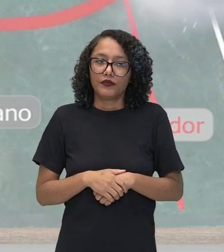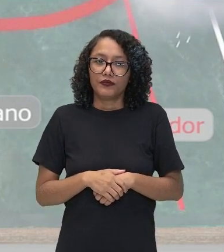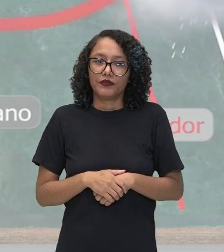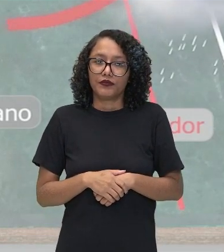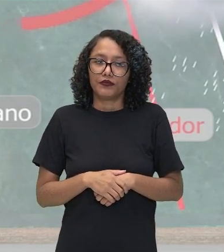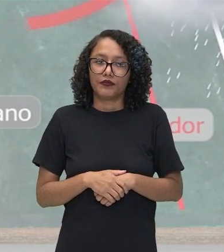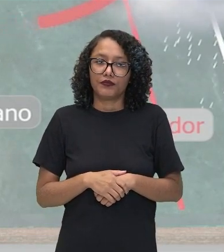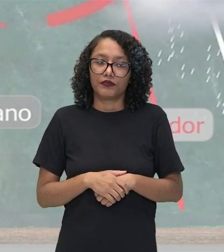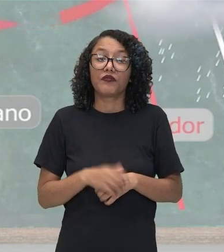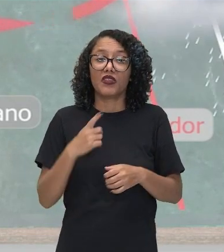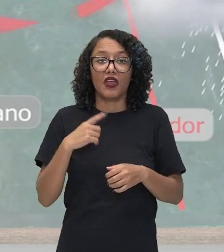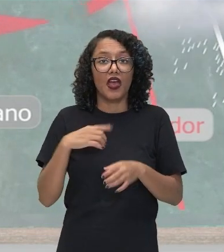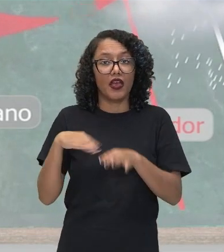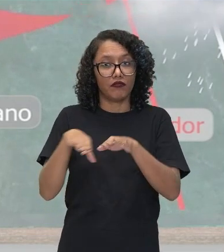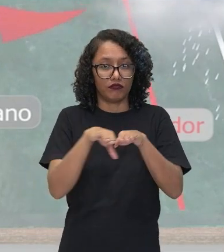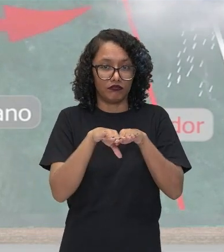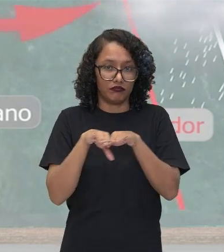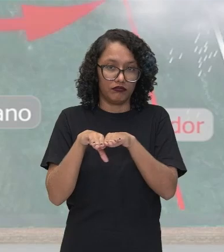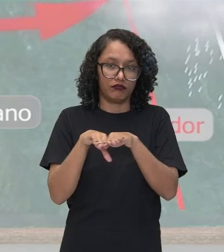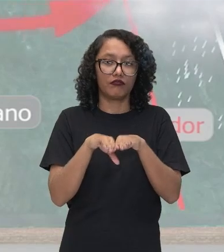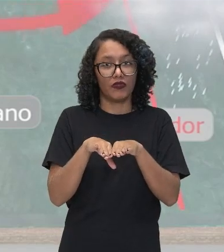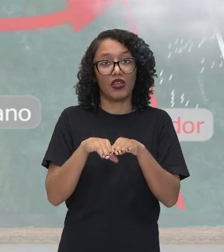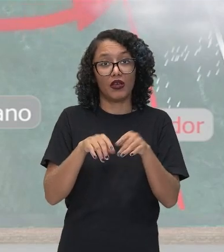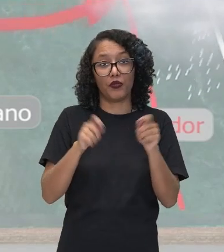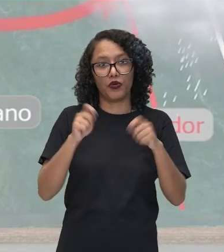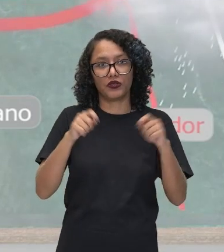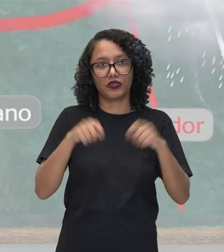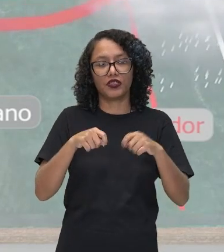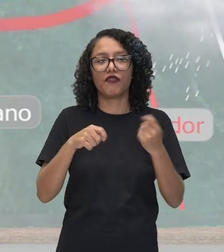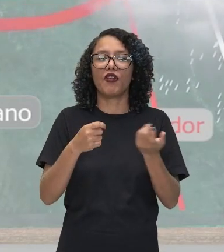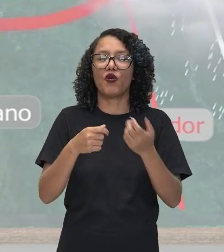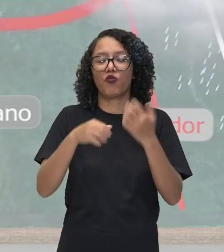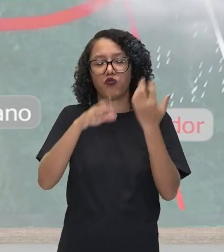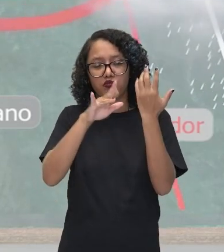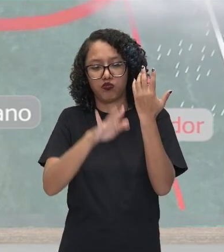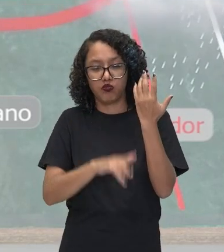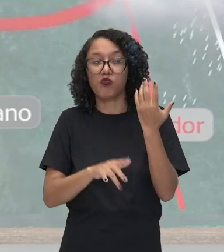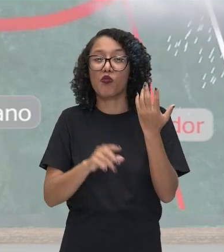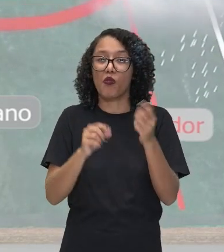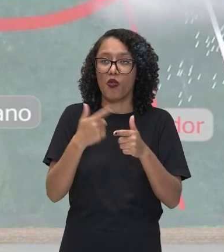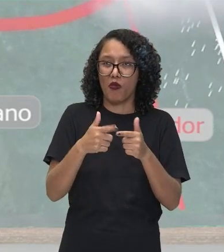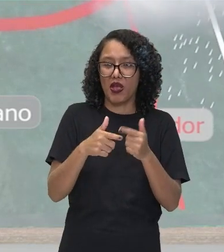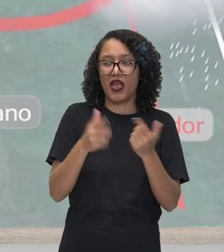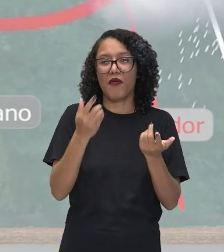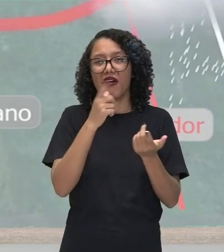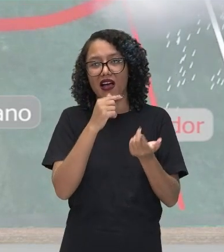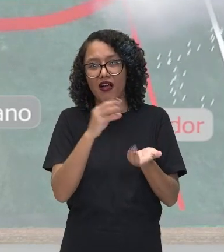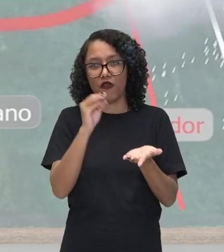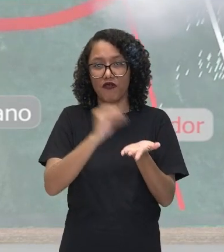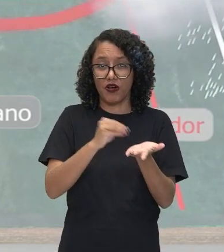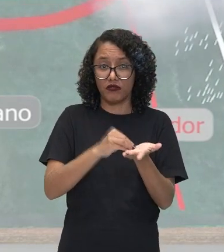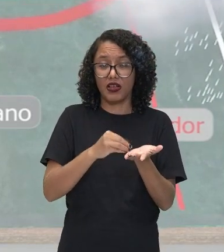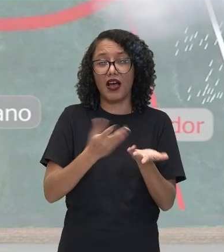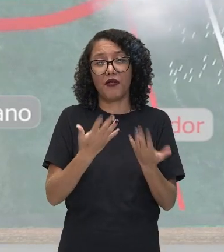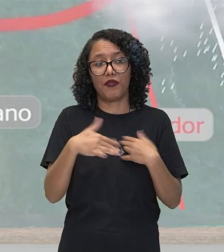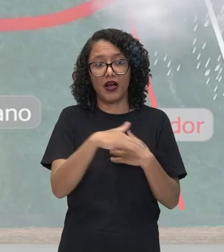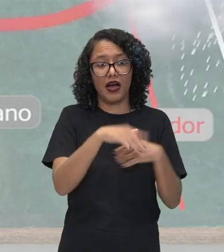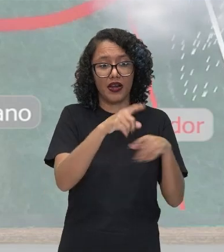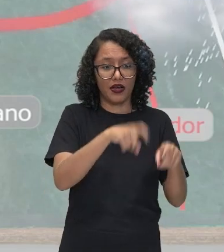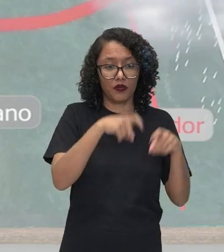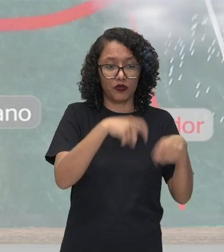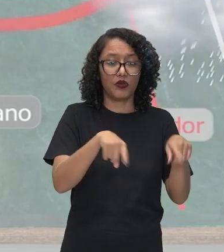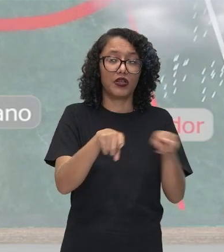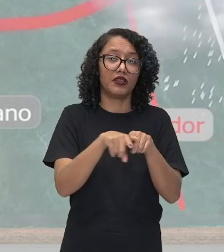monções de inverno, aonde a seca pode trazer problemas do abastecimento de água, tanto para a agricultura quanto para